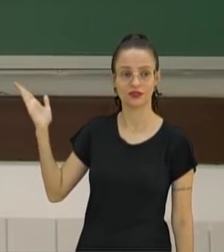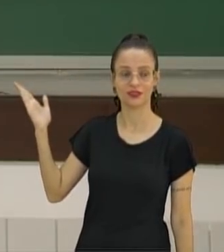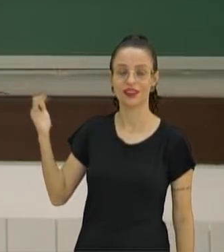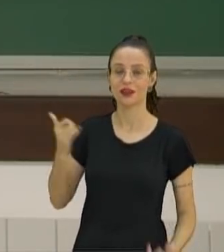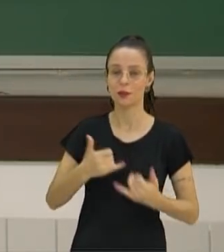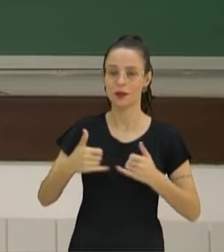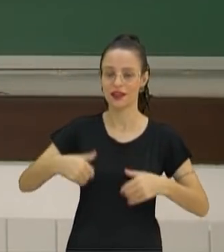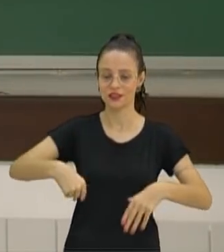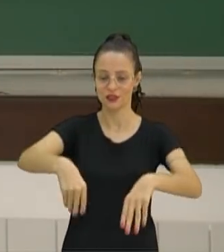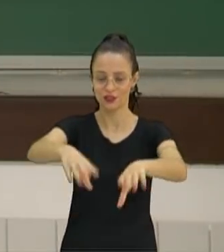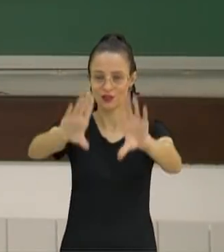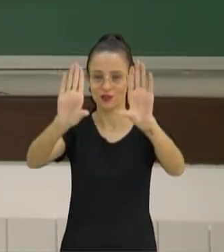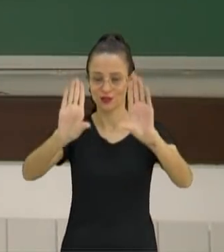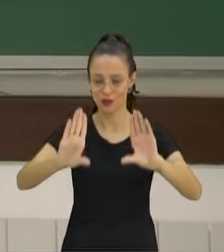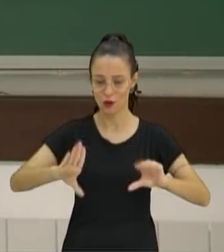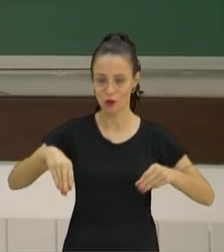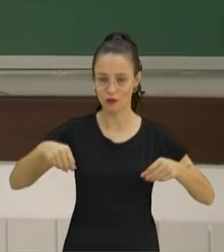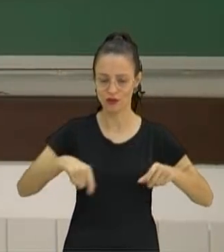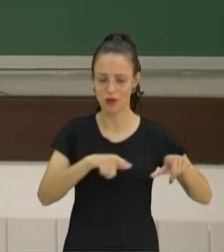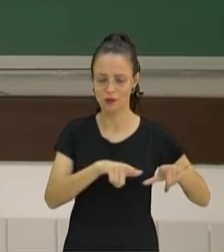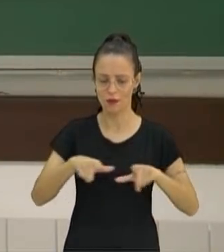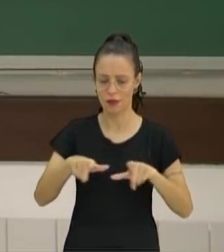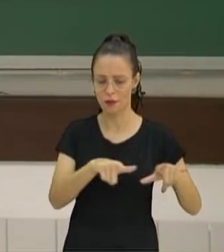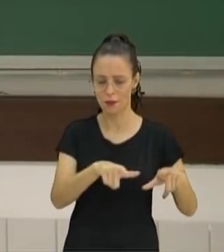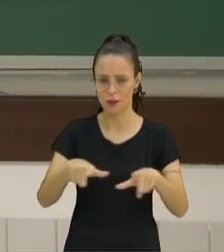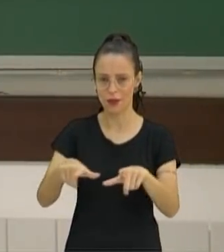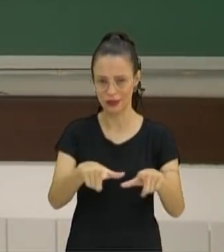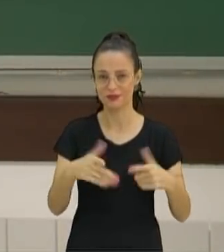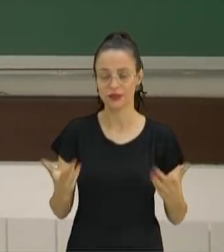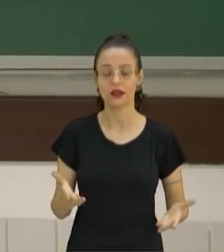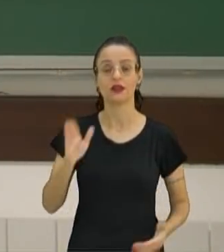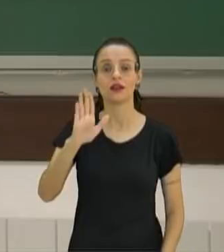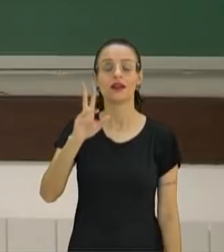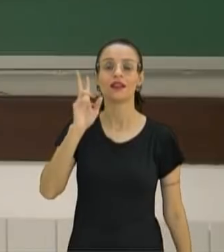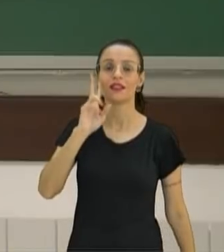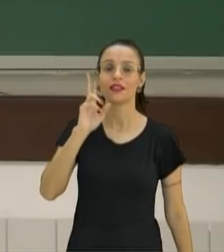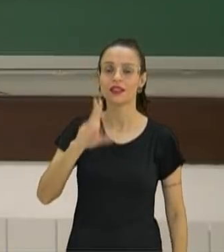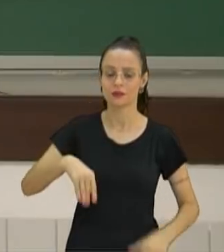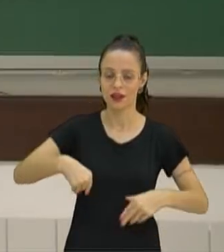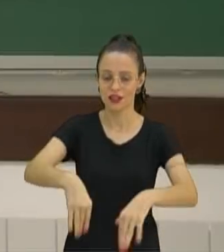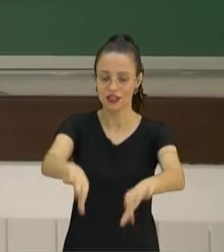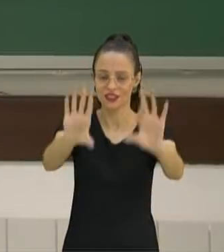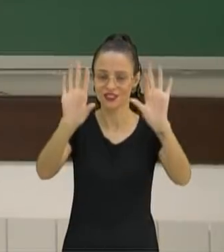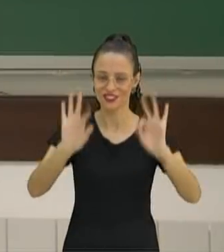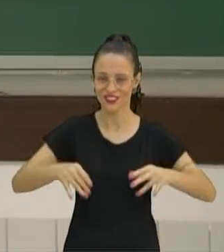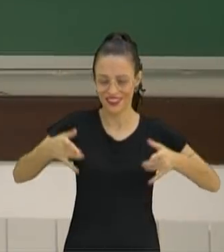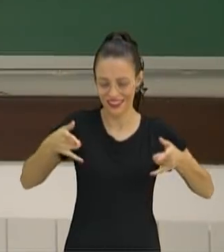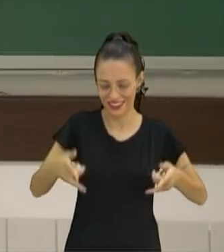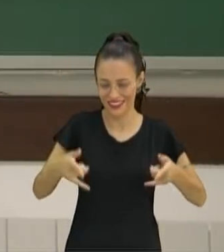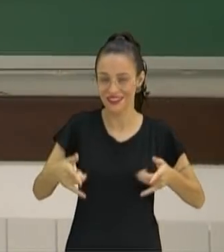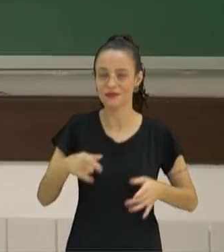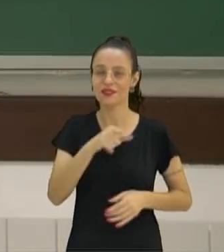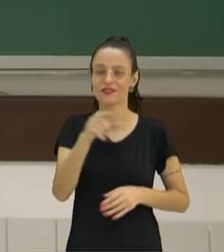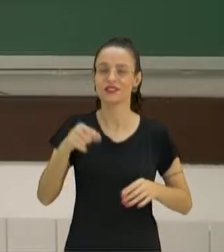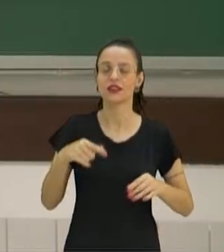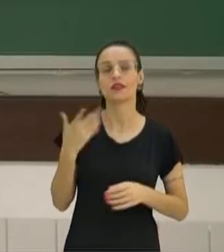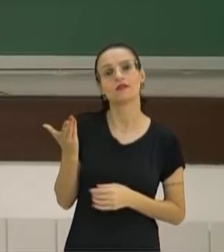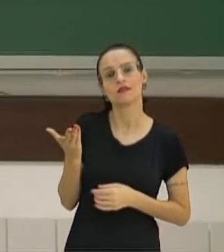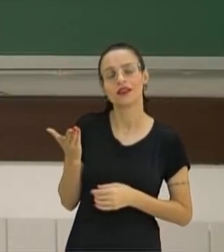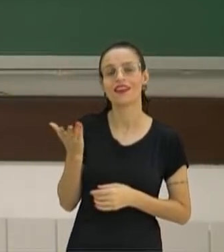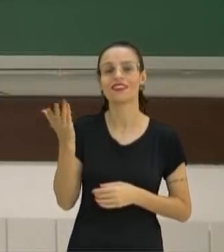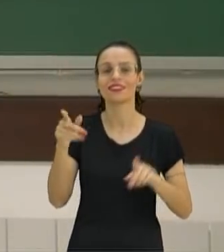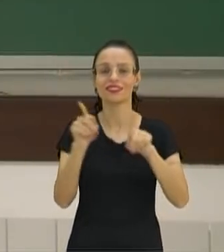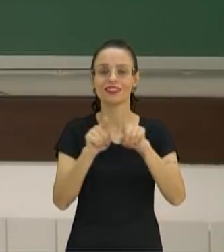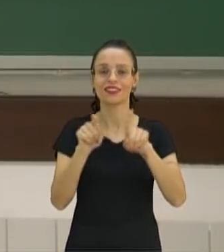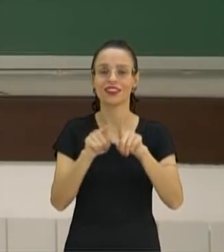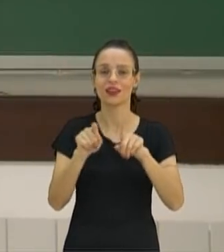colcha de retalhos, né? E se a gente parar para pensar nos lençóis, nas colchas da nossa casa, às vezes naquelas